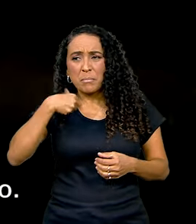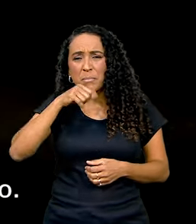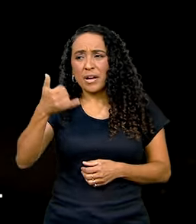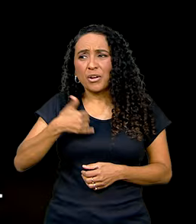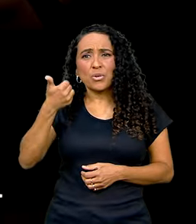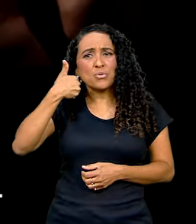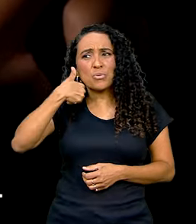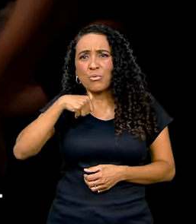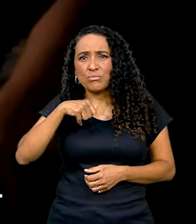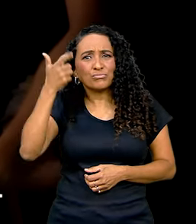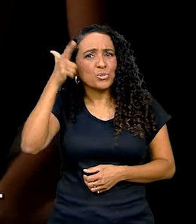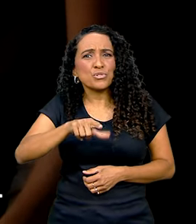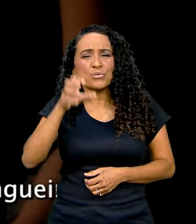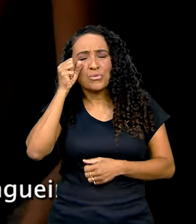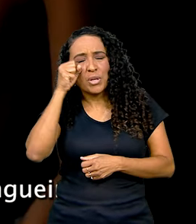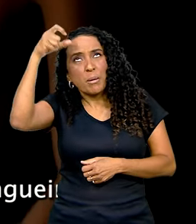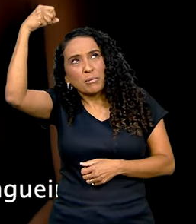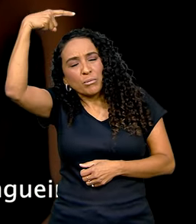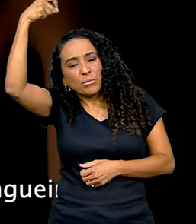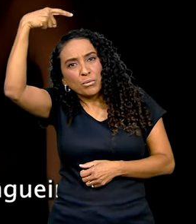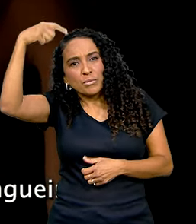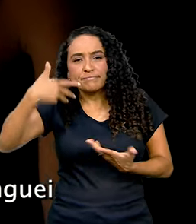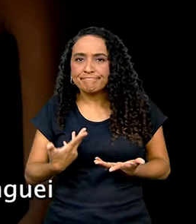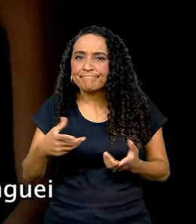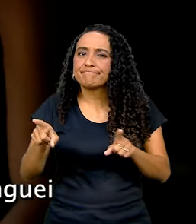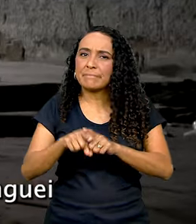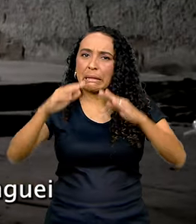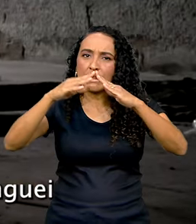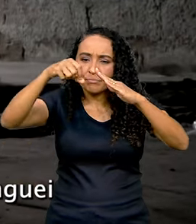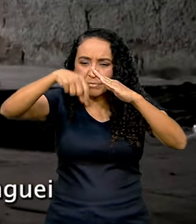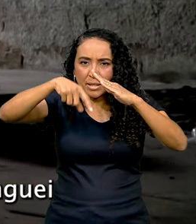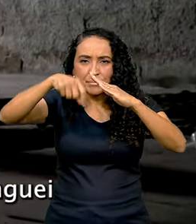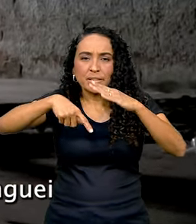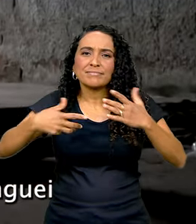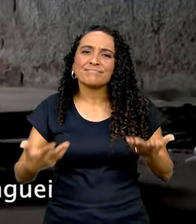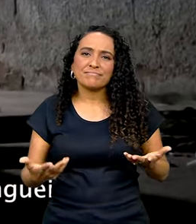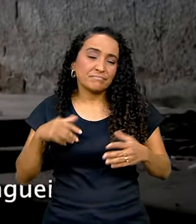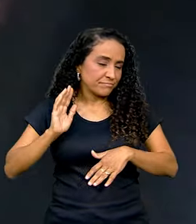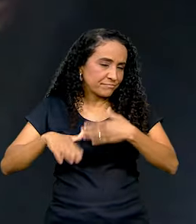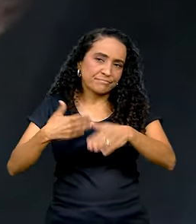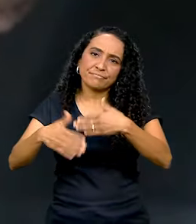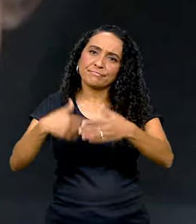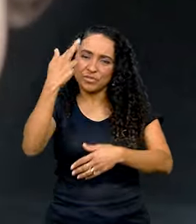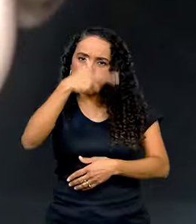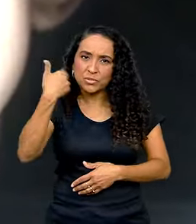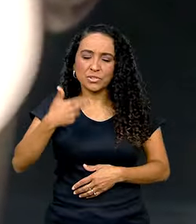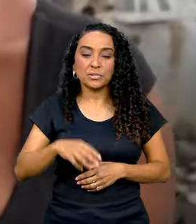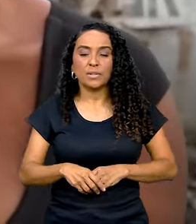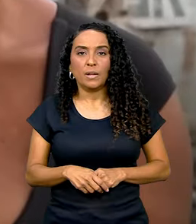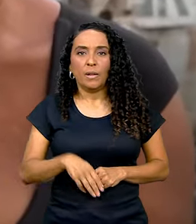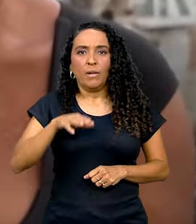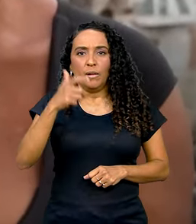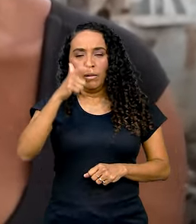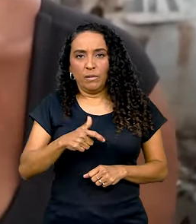caiu aí mãe não consigo dormir na pingueira começou a reclamar eu mesmo DM na pingueira assim vai rotina